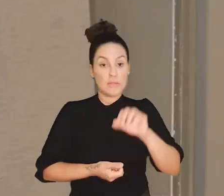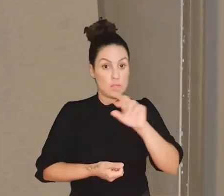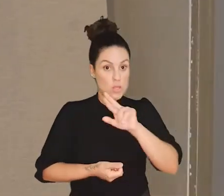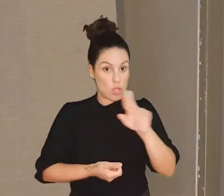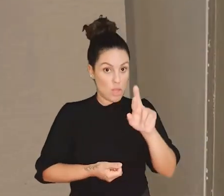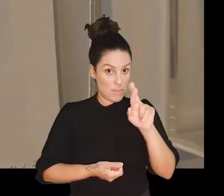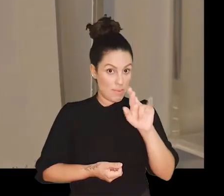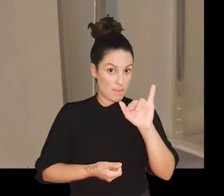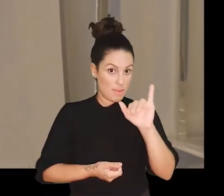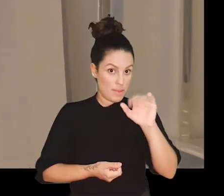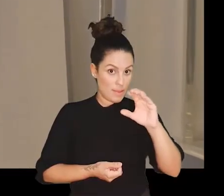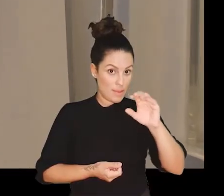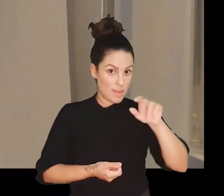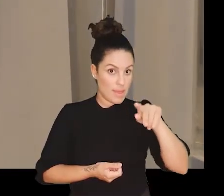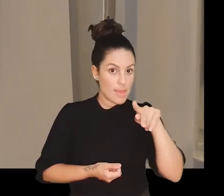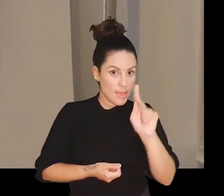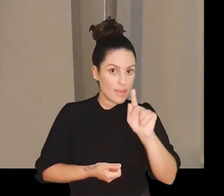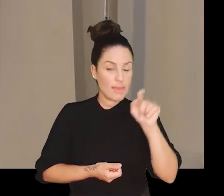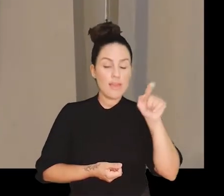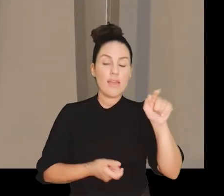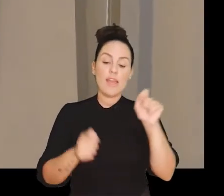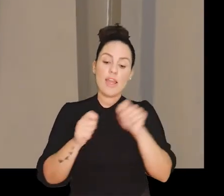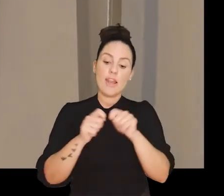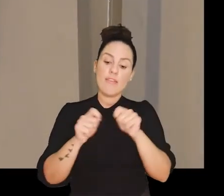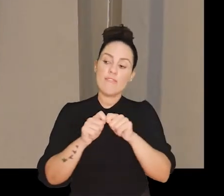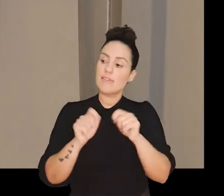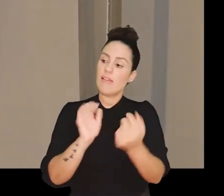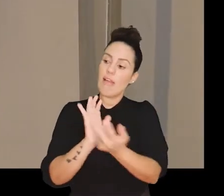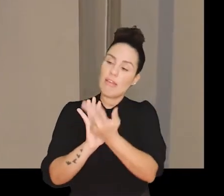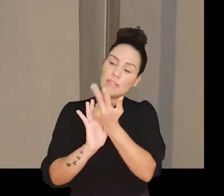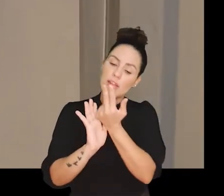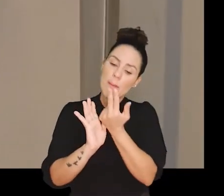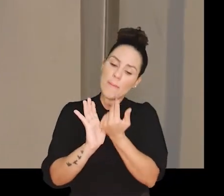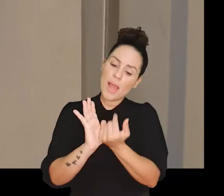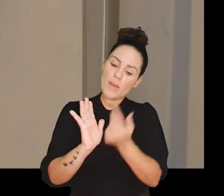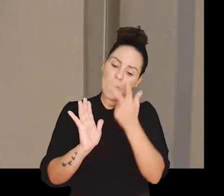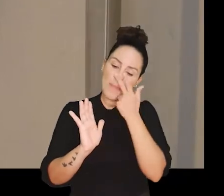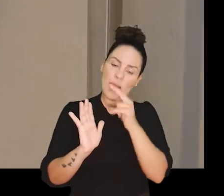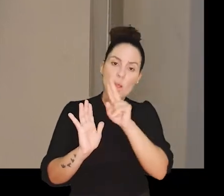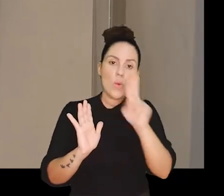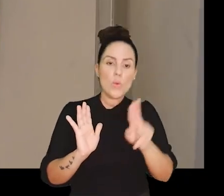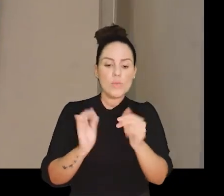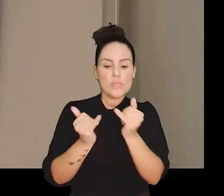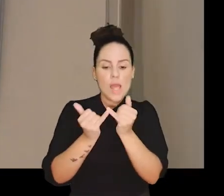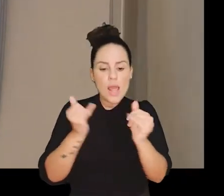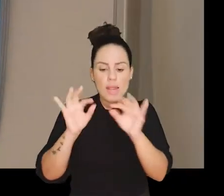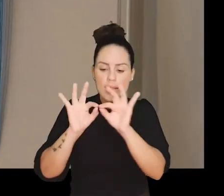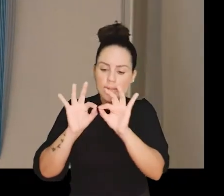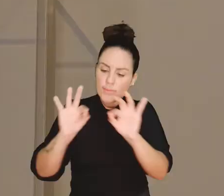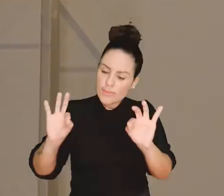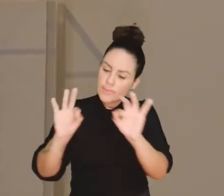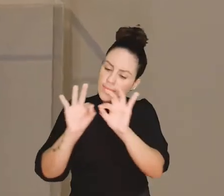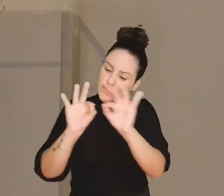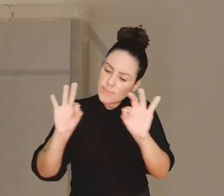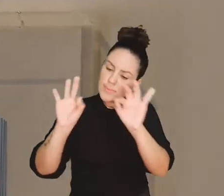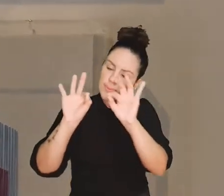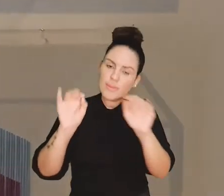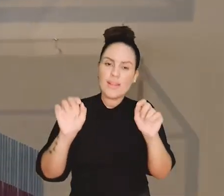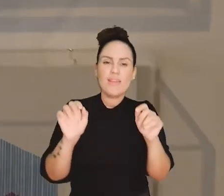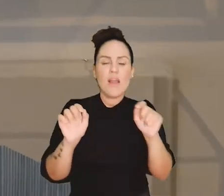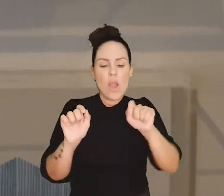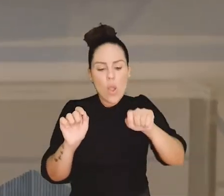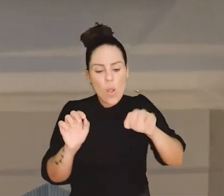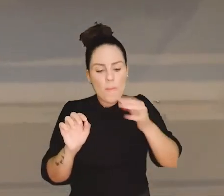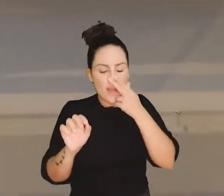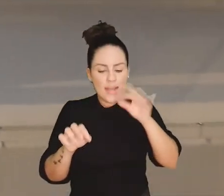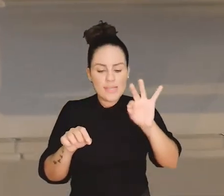trabalhos. Rick Rodrigues produz imagens em que a linha tão cara à poética